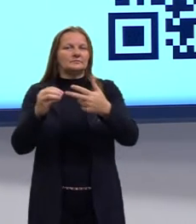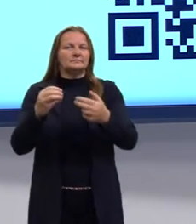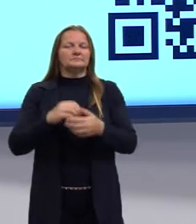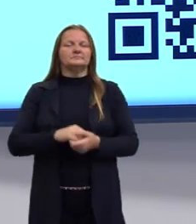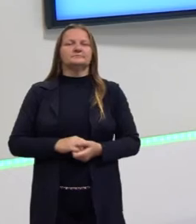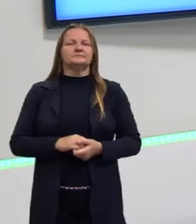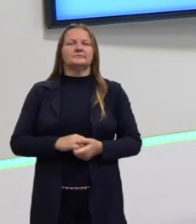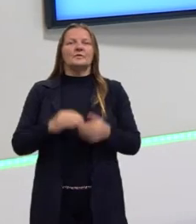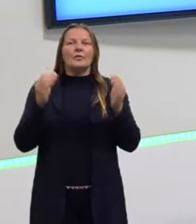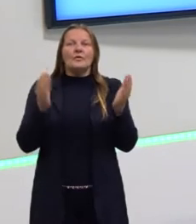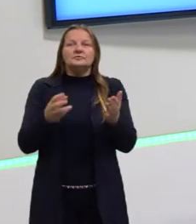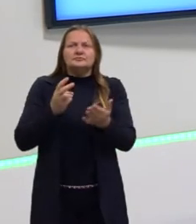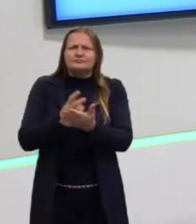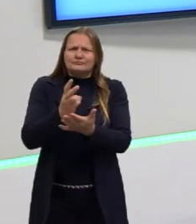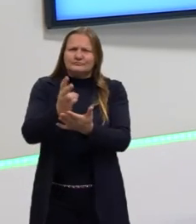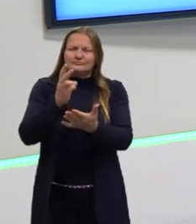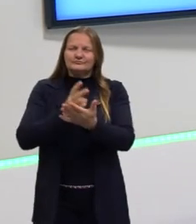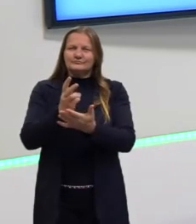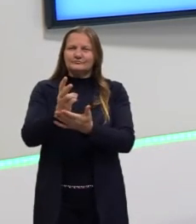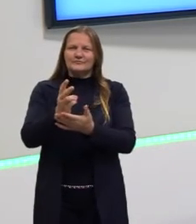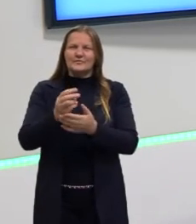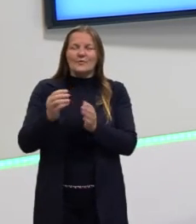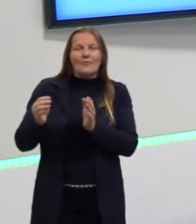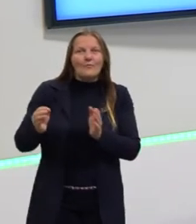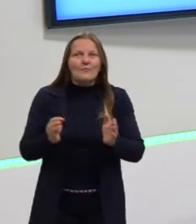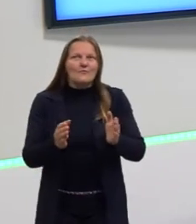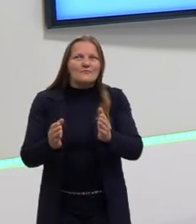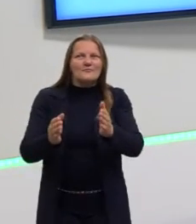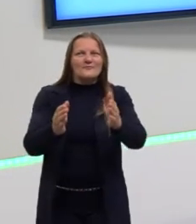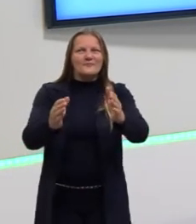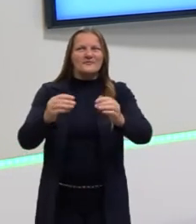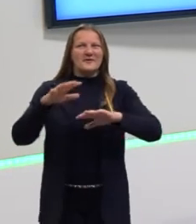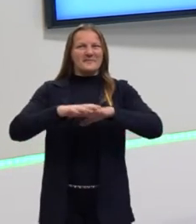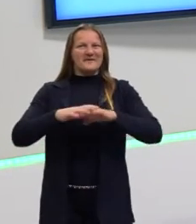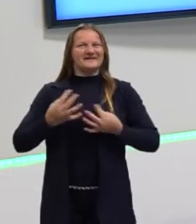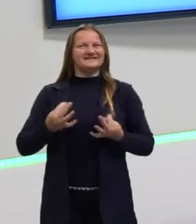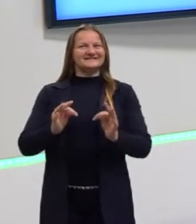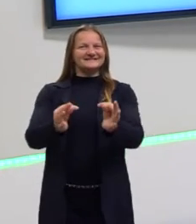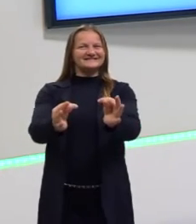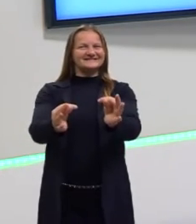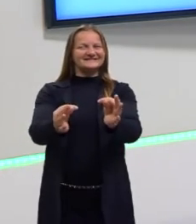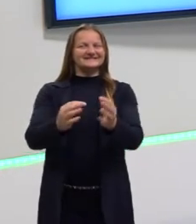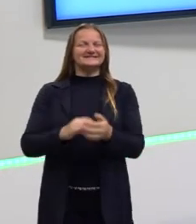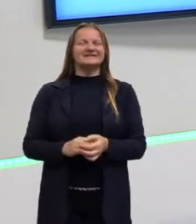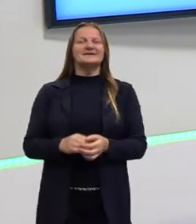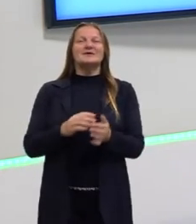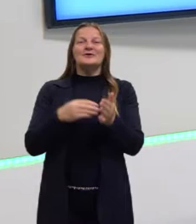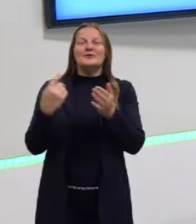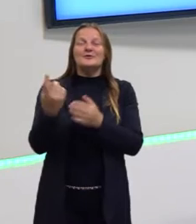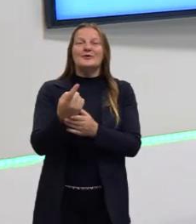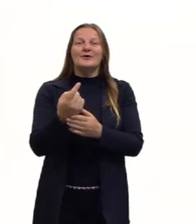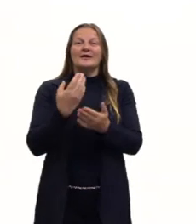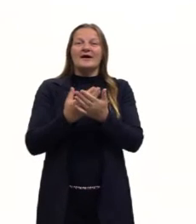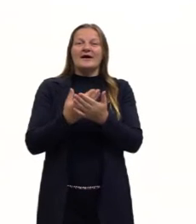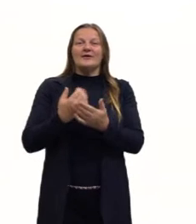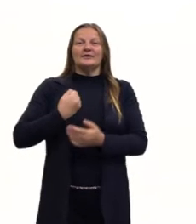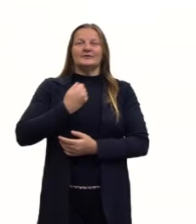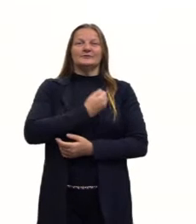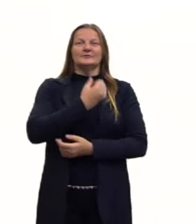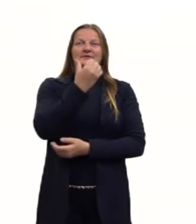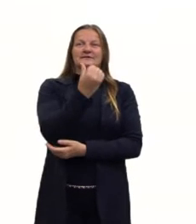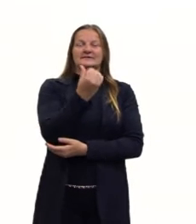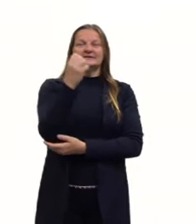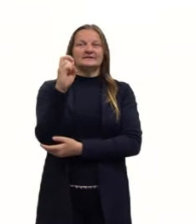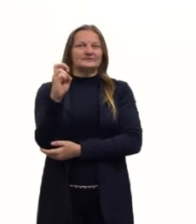nós vamos seguir aí né o rumo da Matemática e suas Tecnologias e nós vamos para nossa aula de número